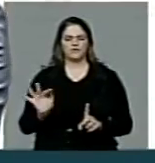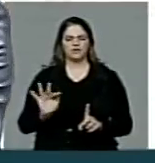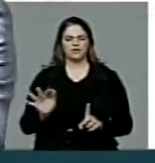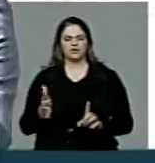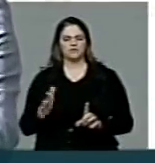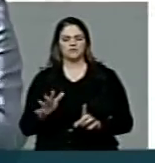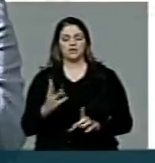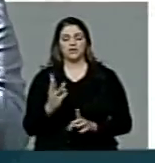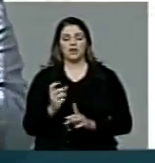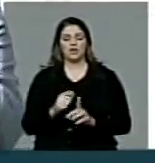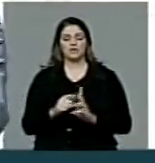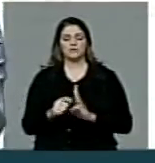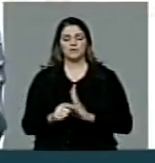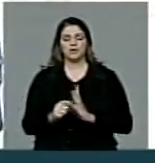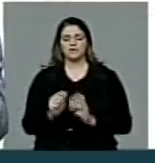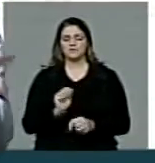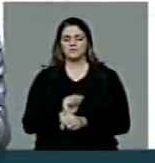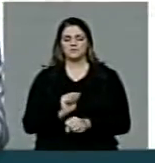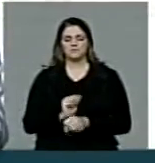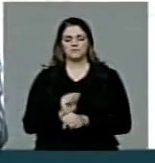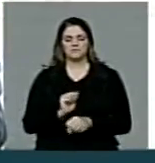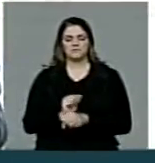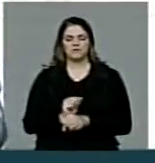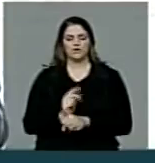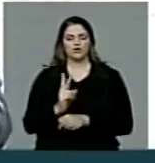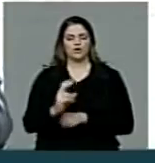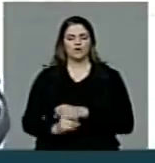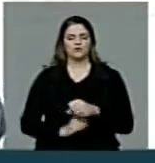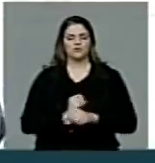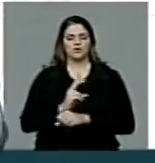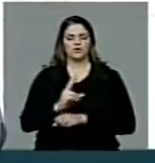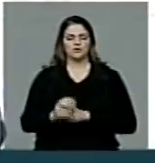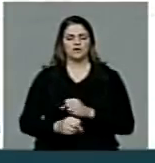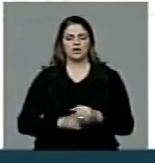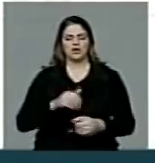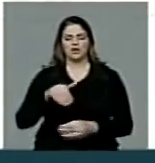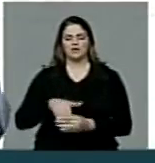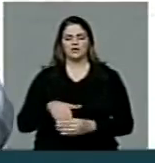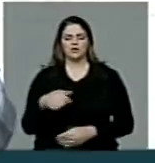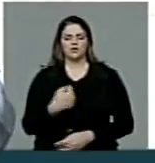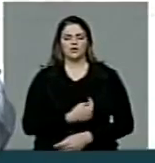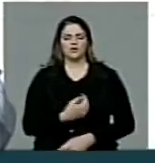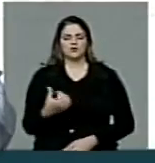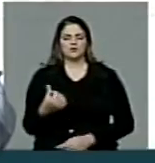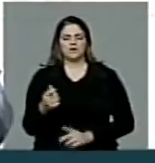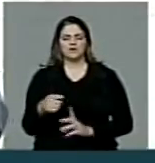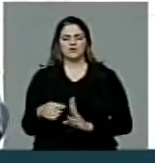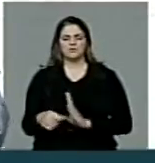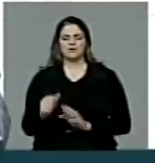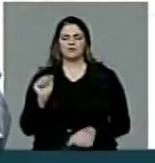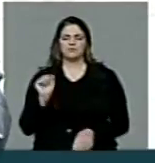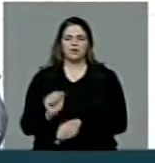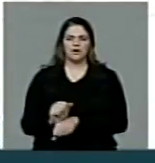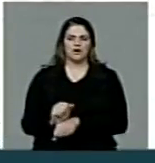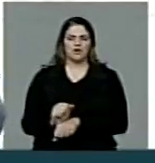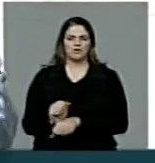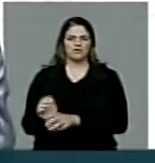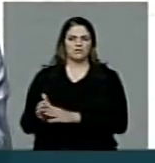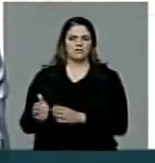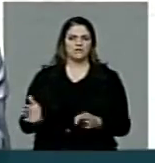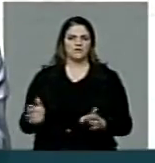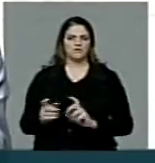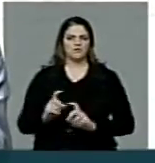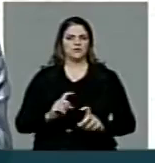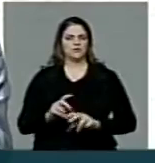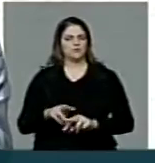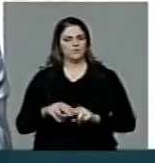meses. Segundo, a cada 2 anos tem eleição, nós ficamos 6 meses paralisados a gestão em função